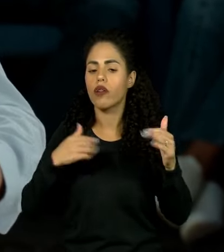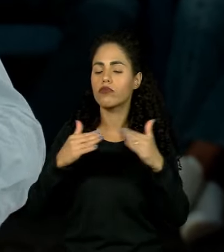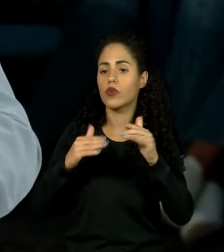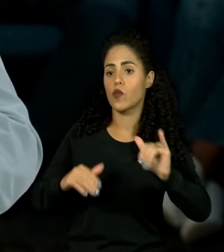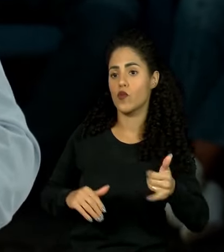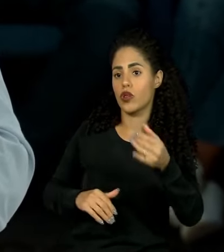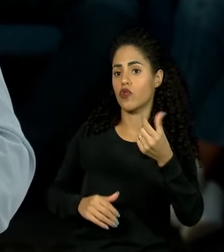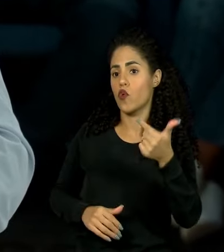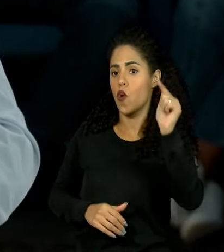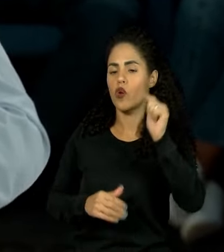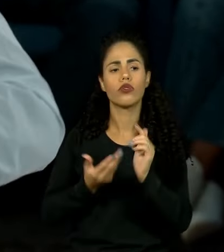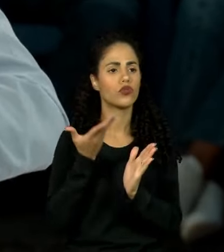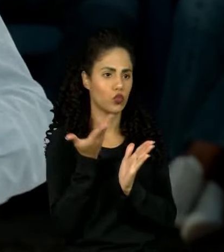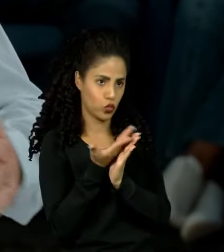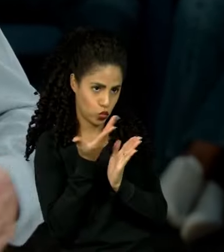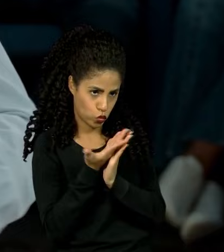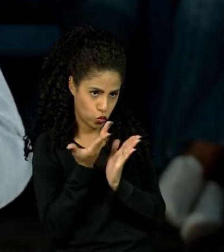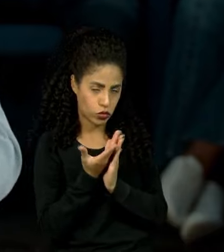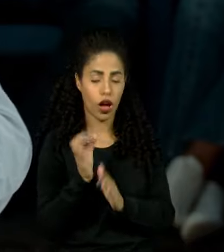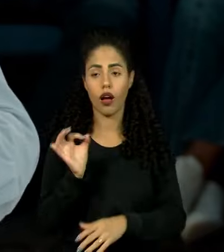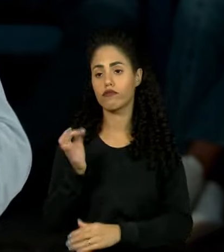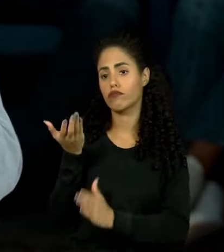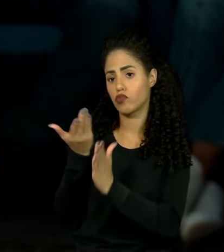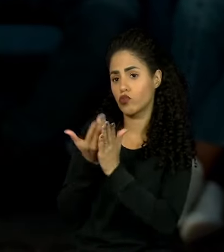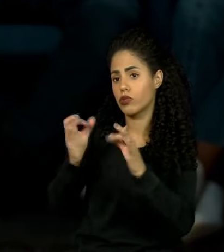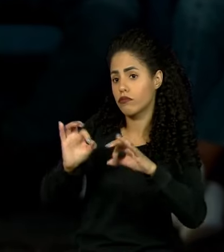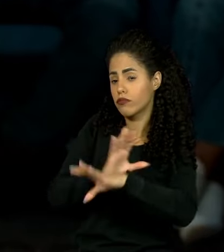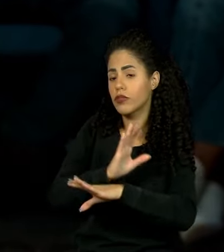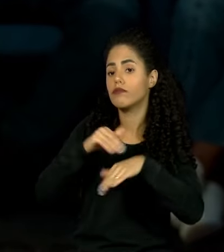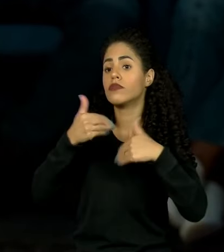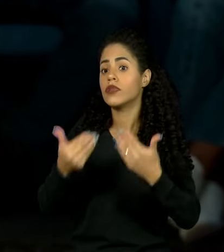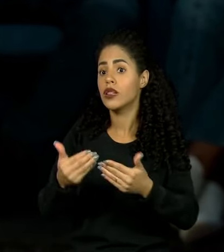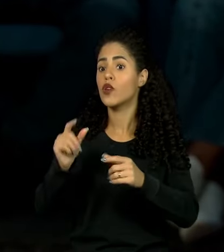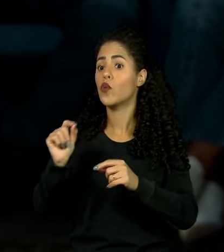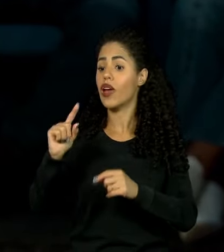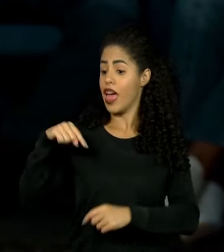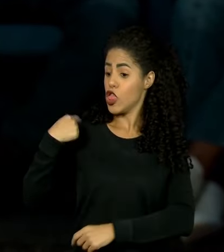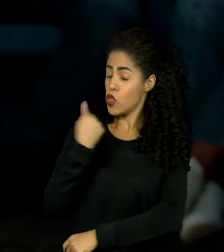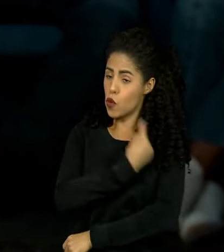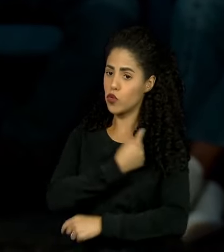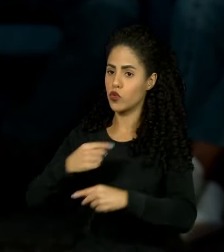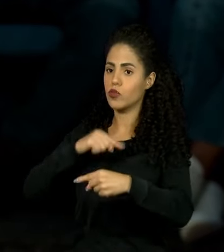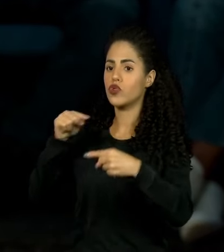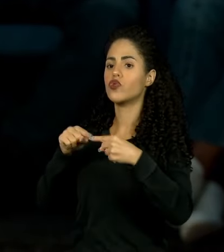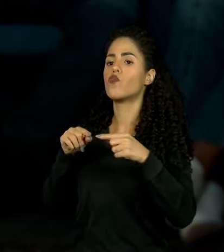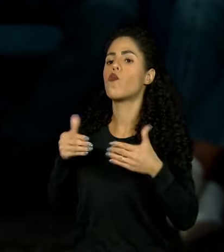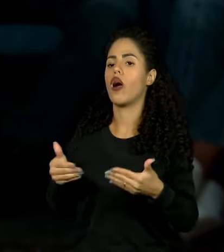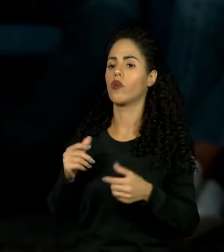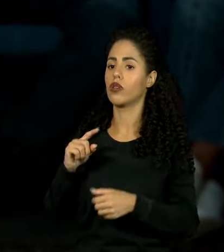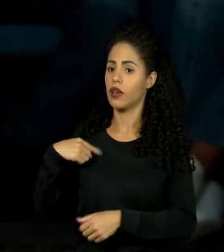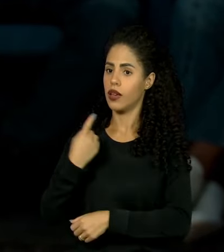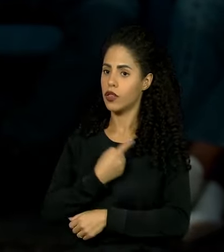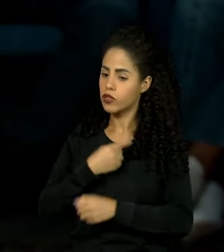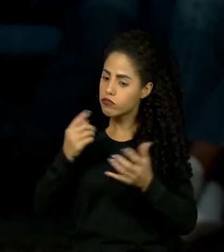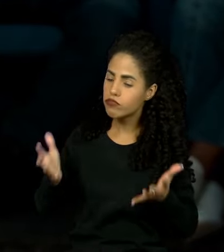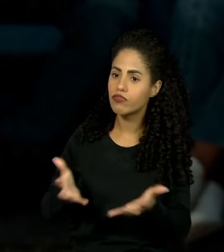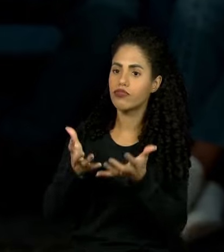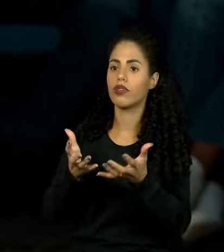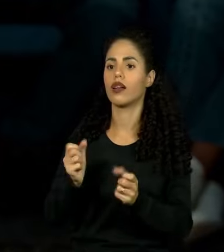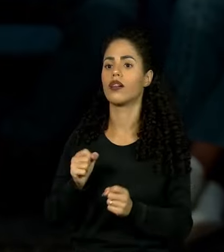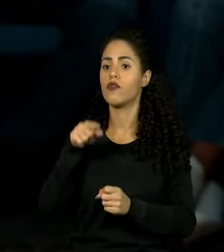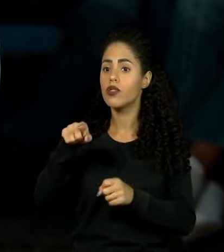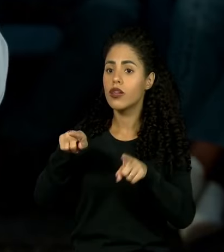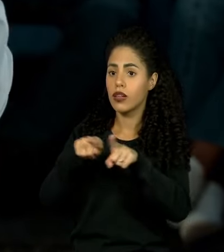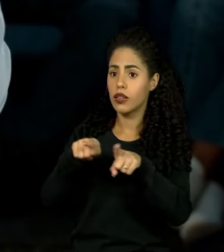oportunidades de estudar né de estudar de se preparar Então o que o que que nós queremos chegar para nosso aluno falar você tá você